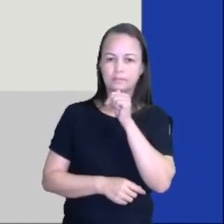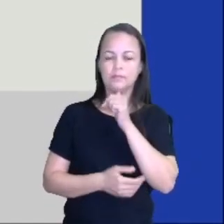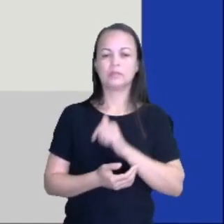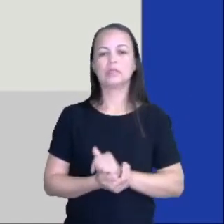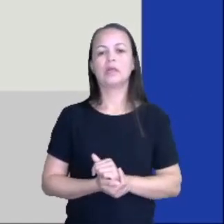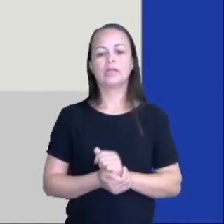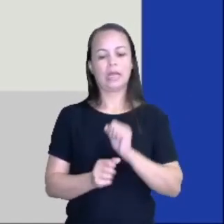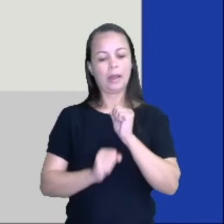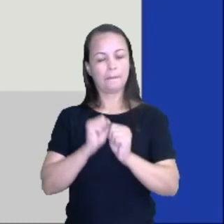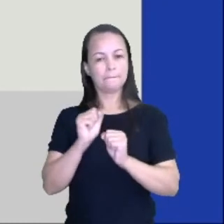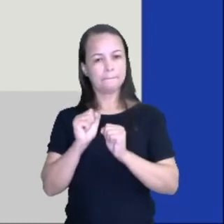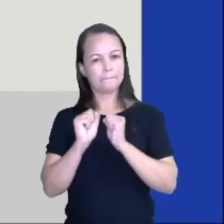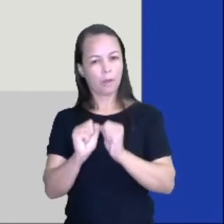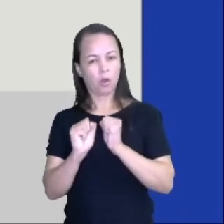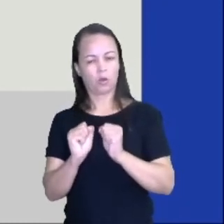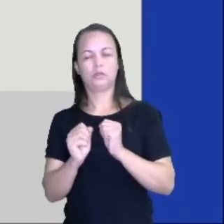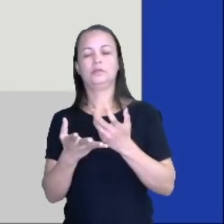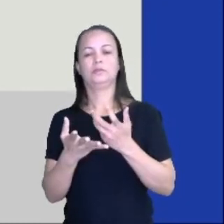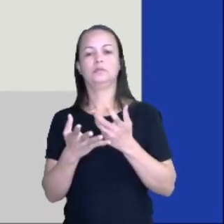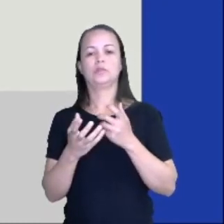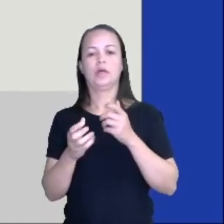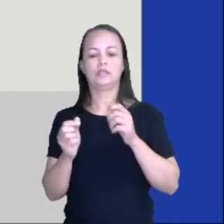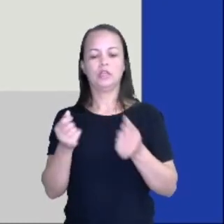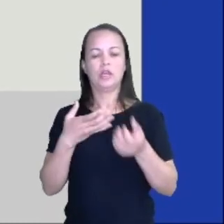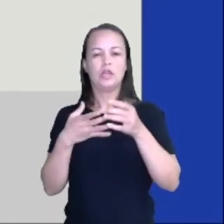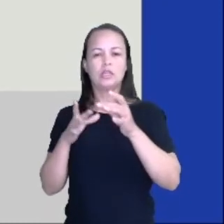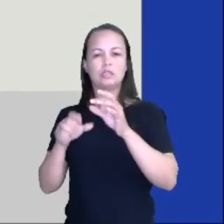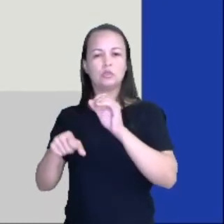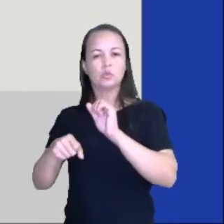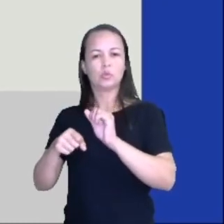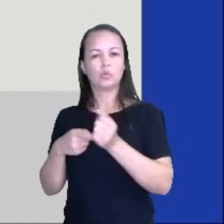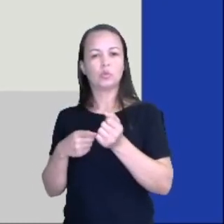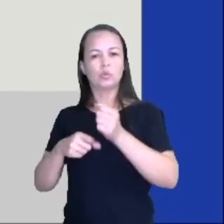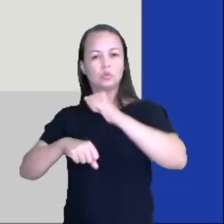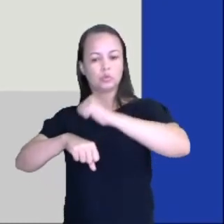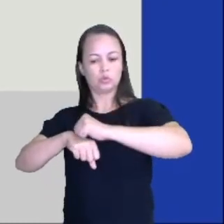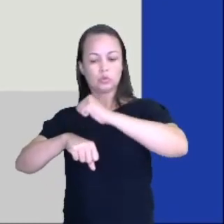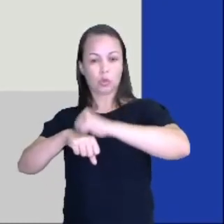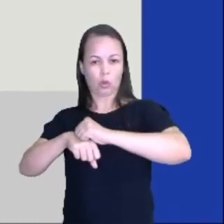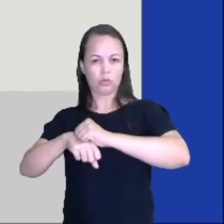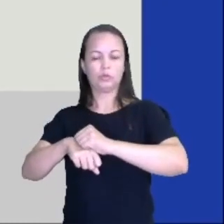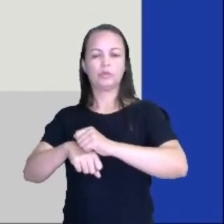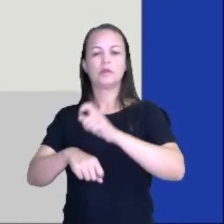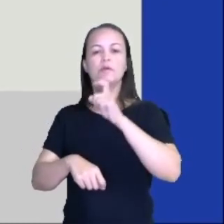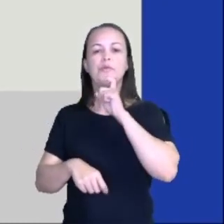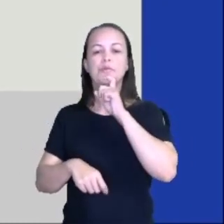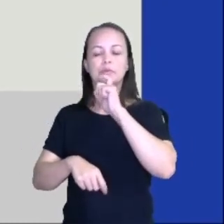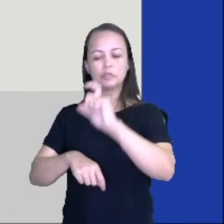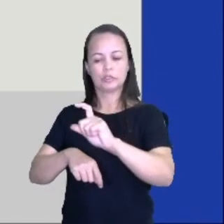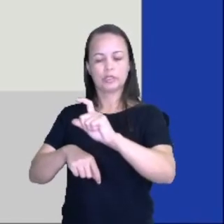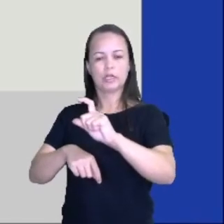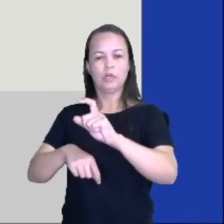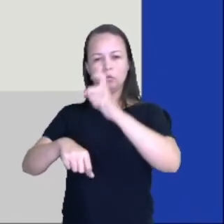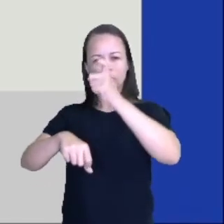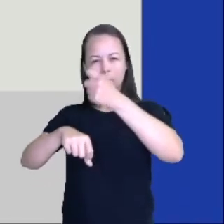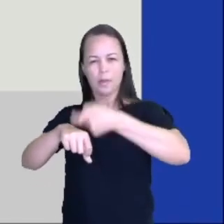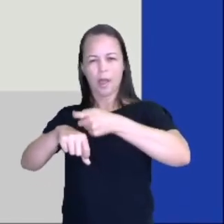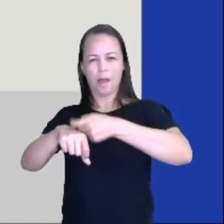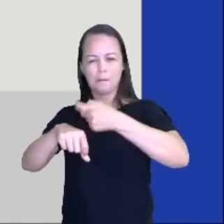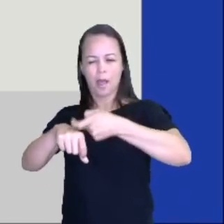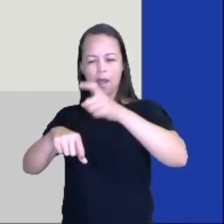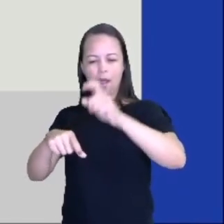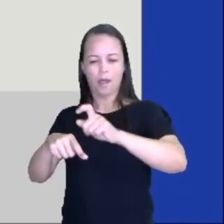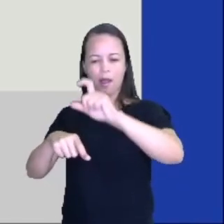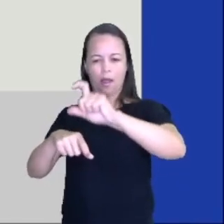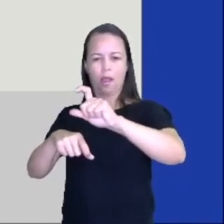pode mudar de forma, né? Forma sólida, no caso do gelo. Ela pode também mudar de forma